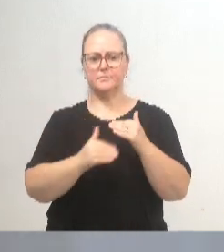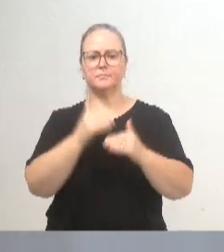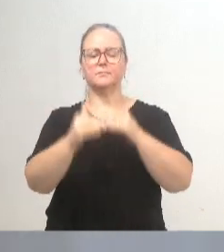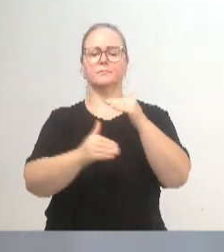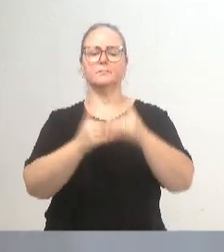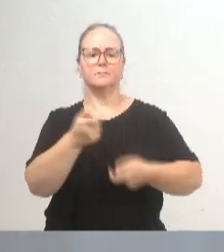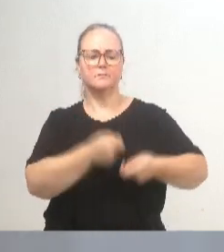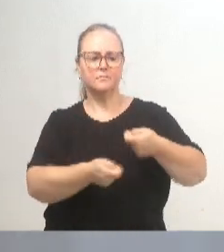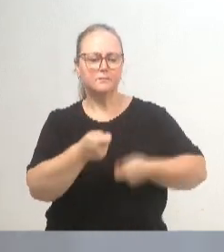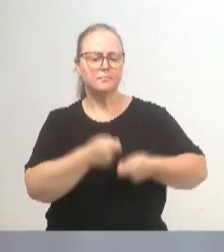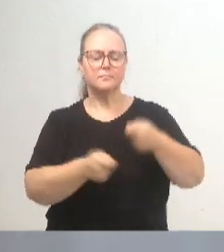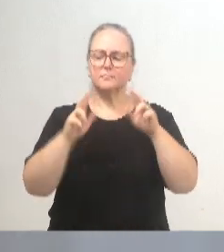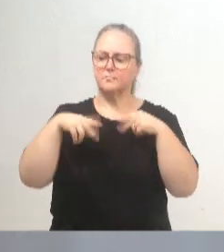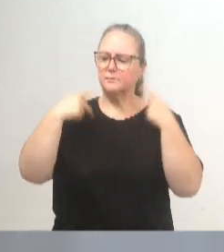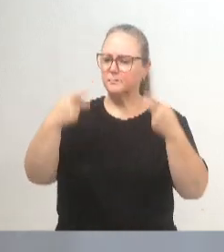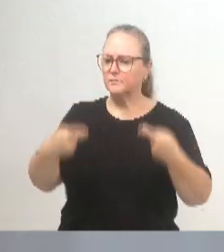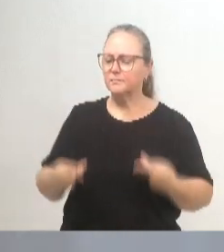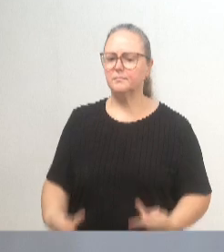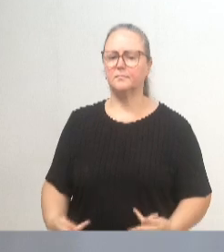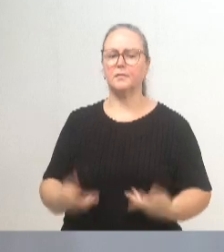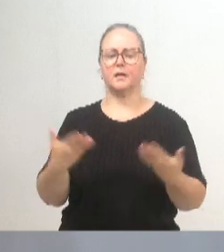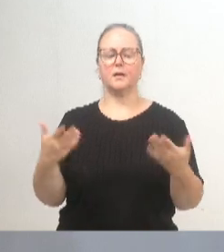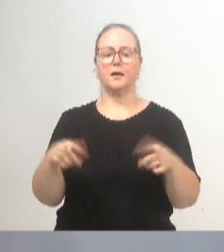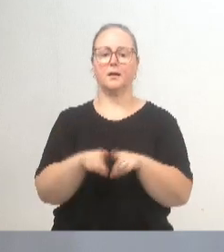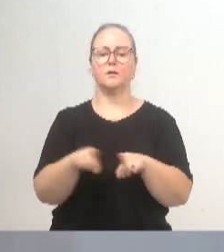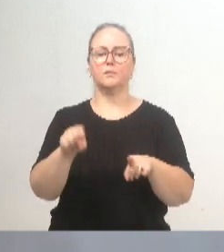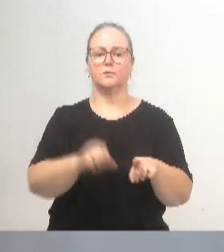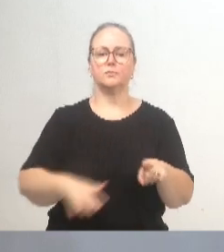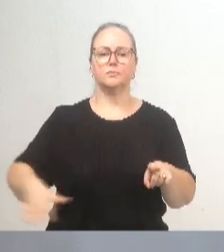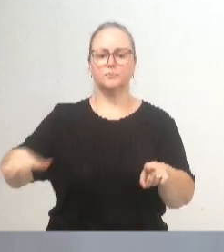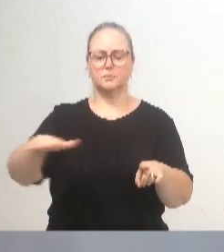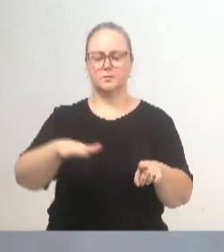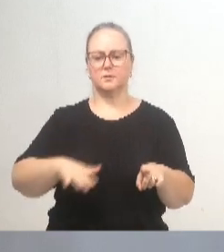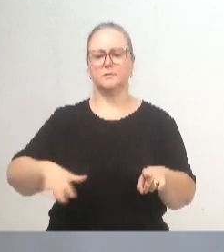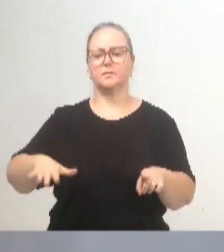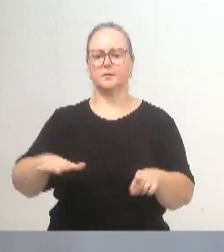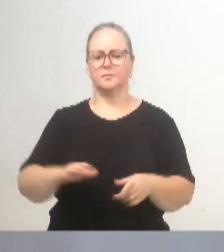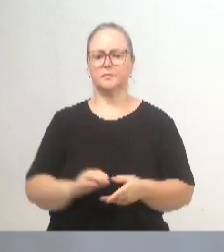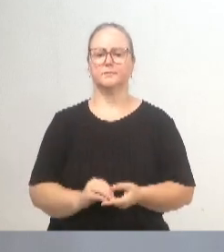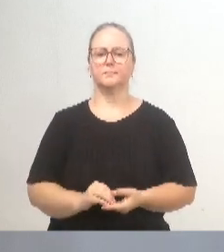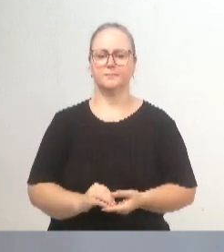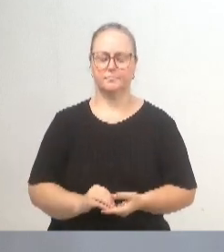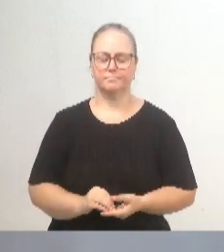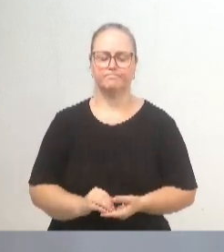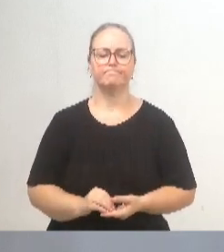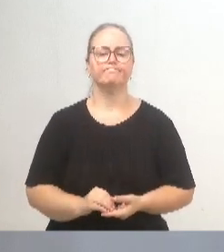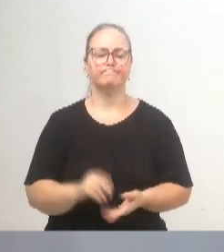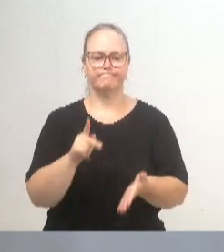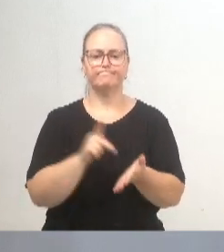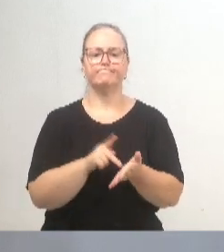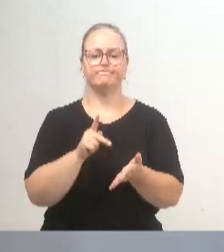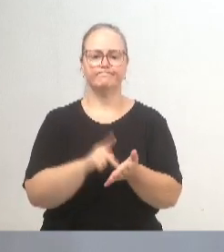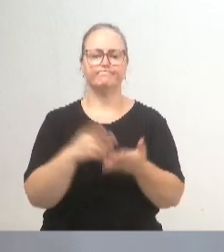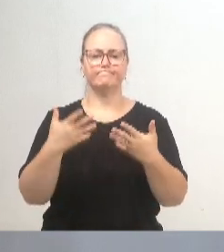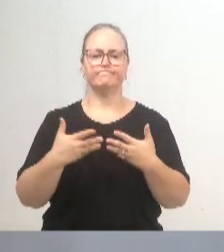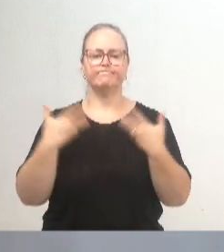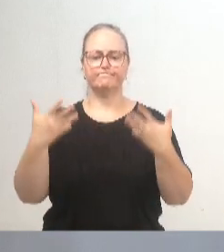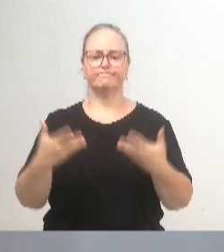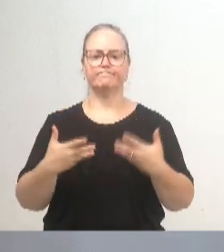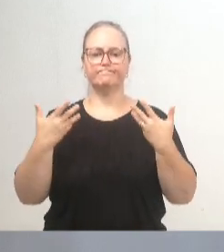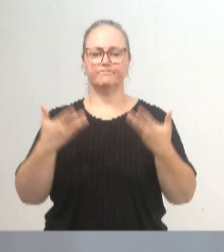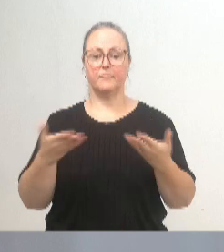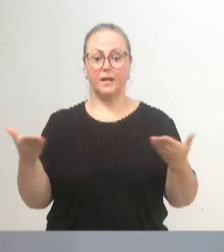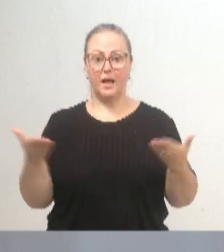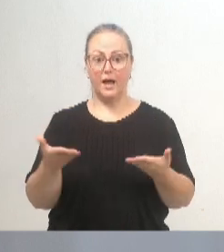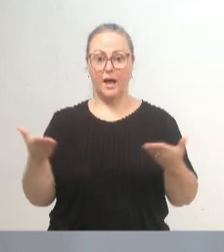econômico, o desenvolvimento humano, o desenvolvimento da nossa sociedade, e por isso que eu digo com muita alegria que a gente agora vê